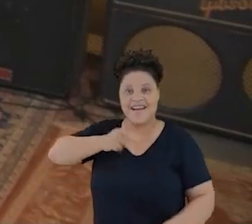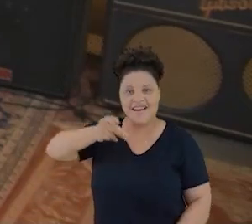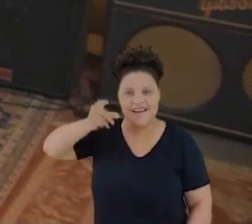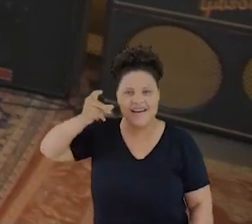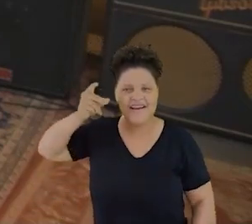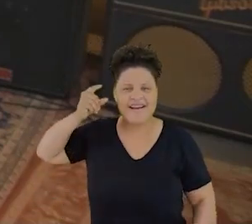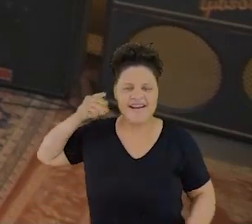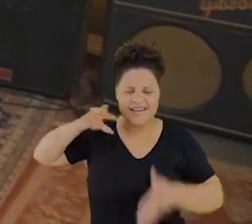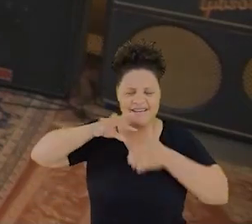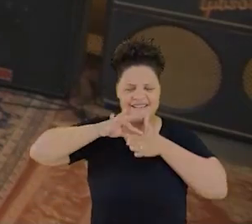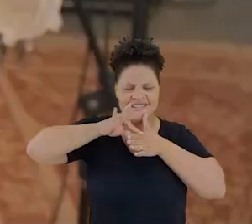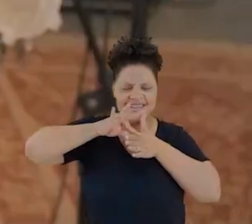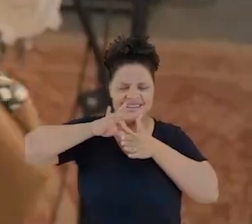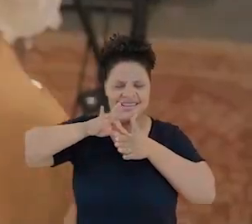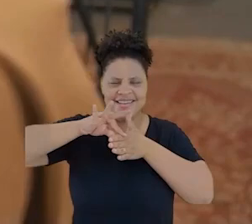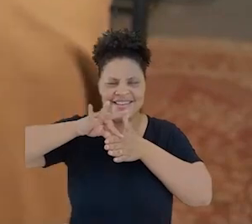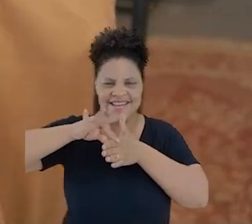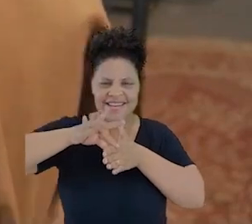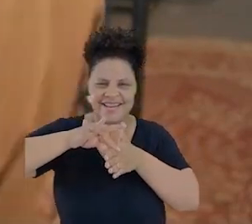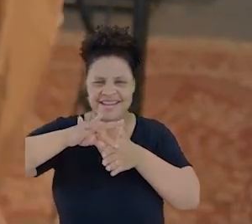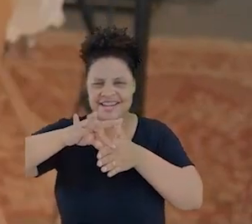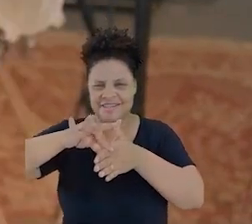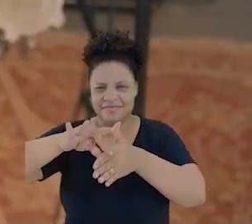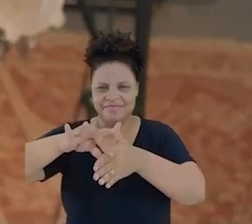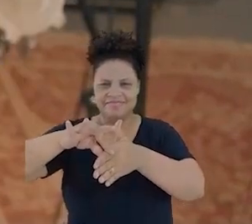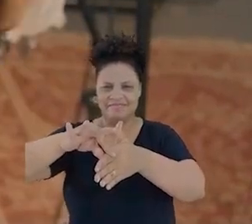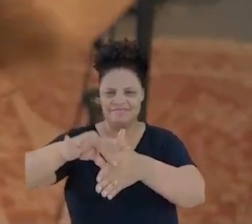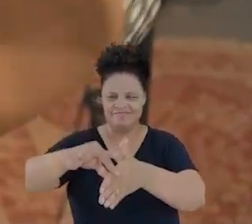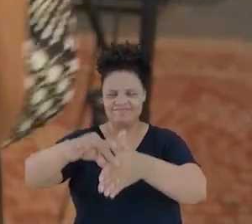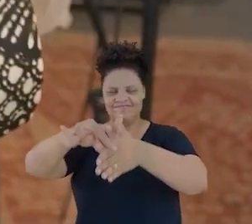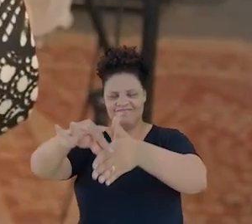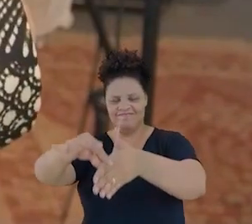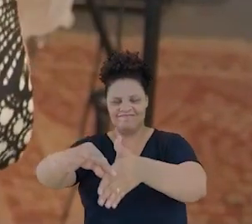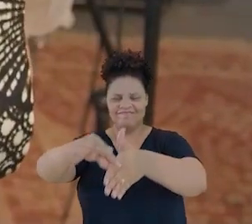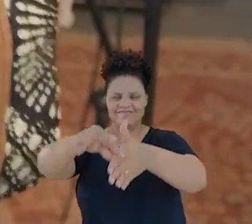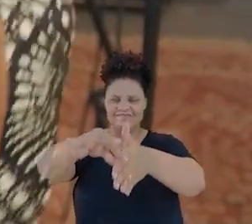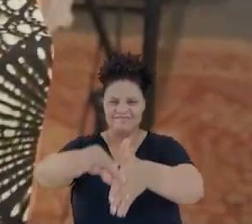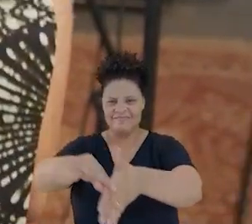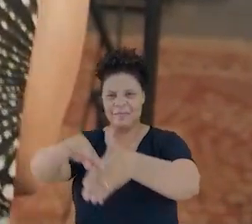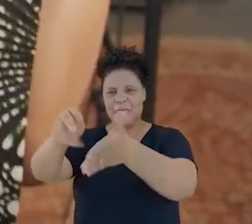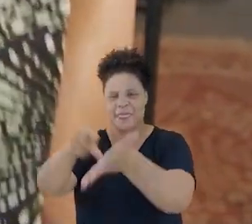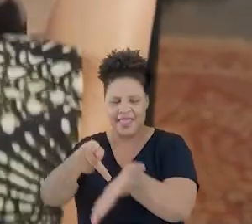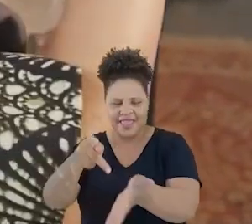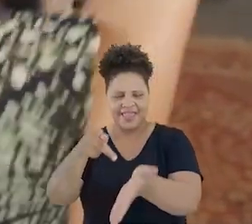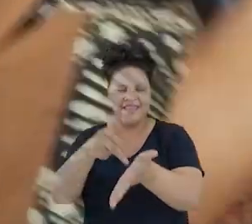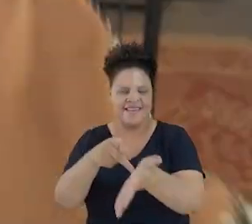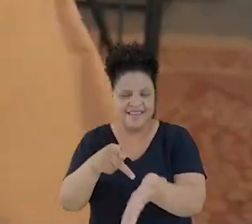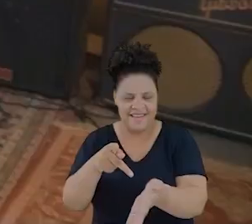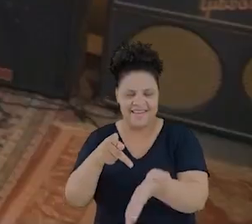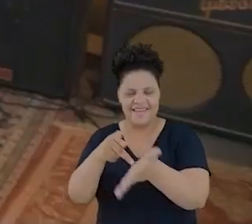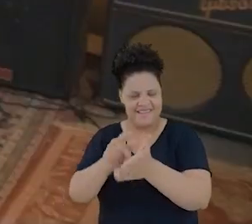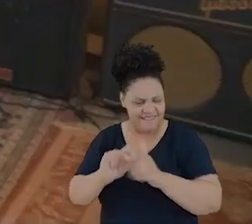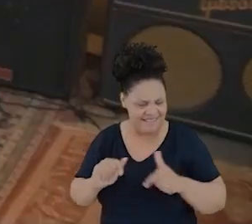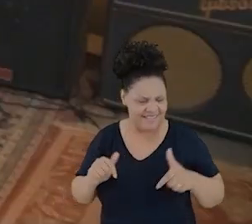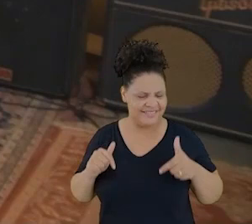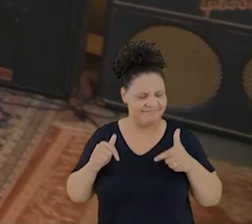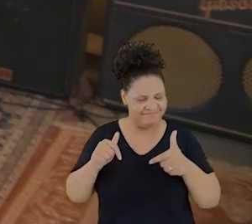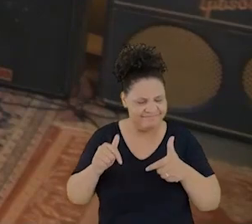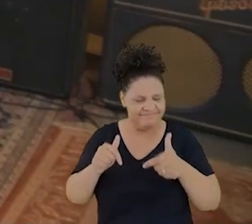me guiar. Sinto o som do verso que não vai passar batido, que é verdadeiro, mundial.